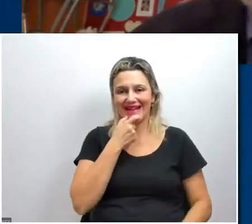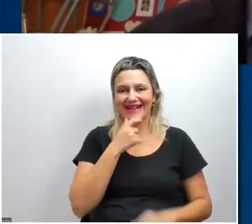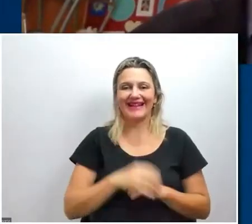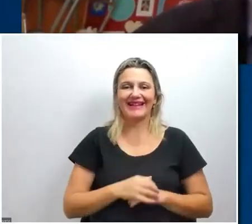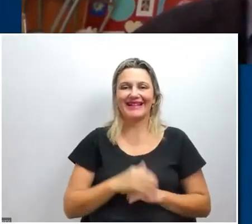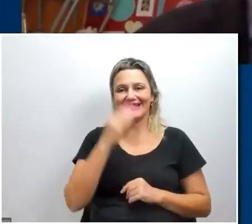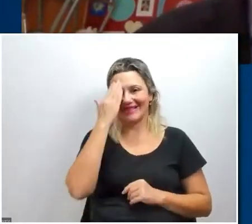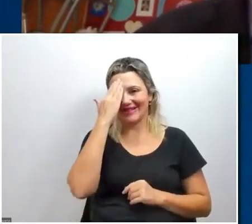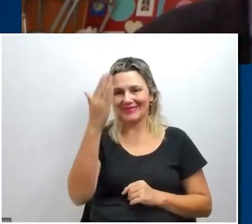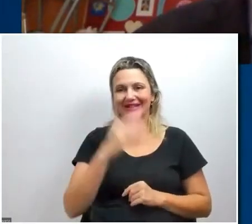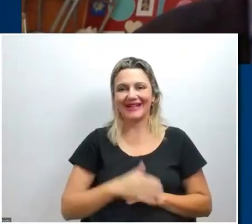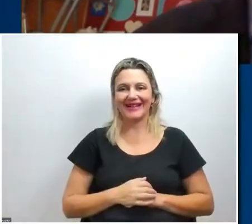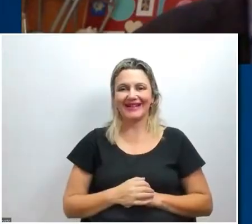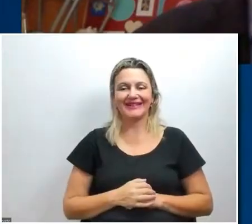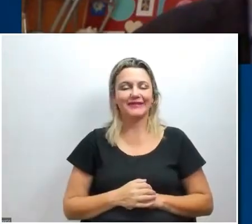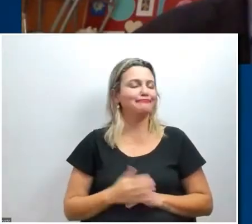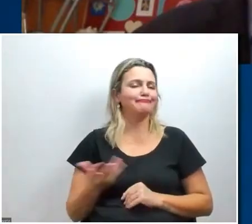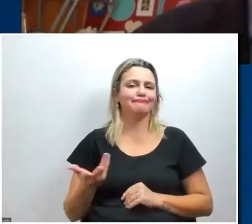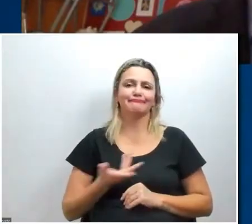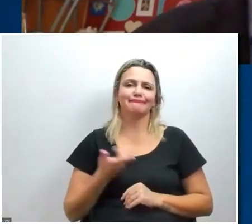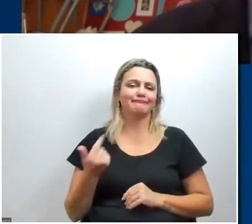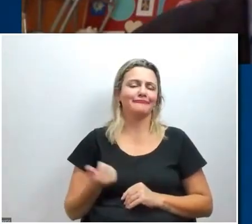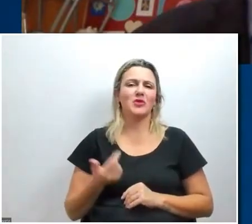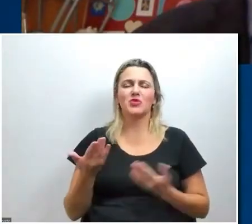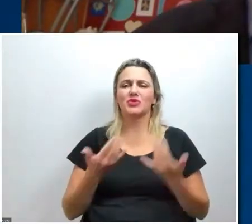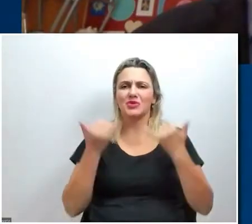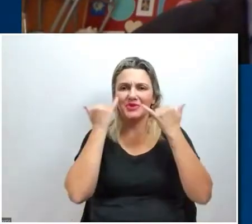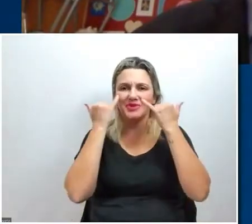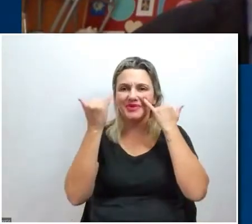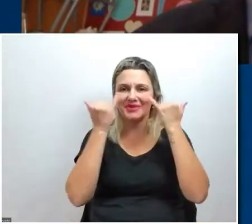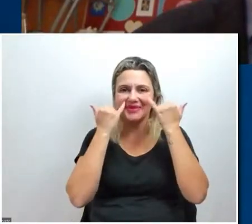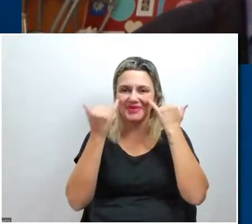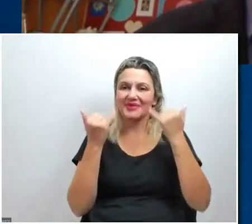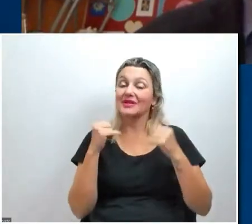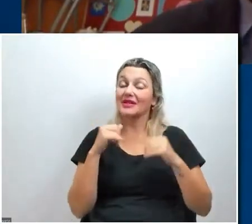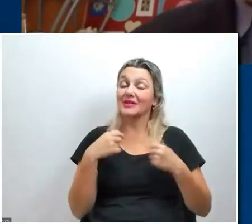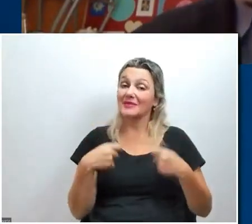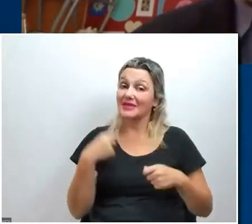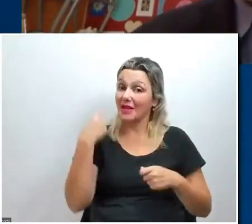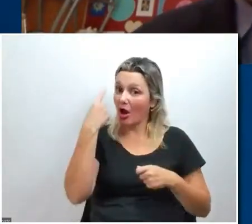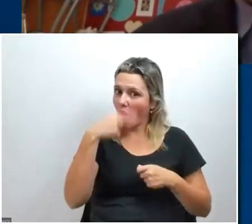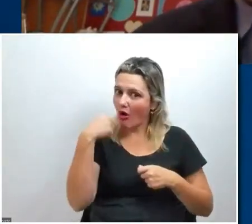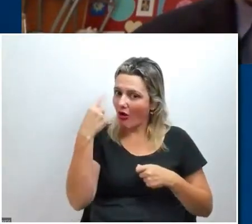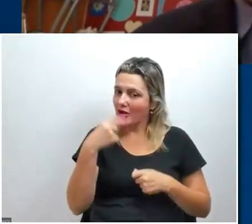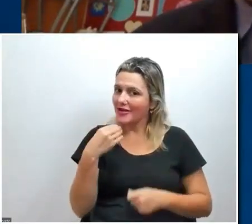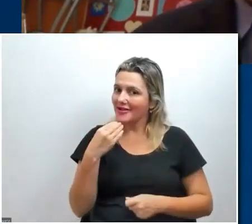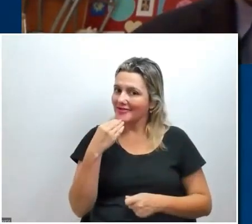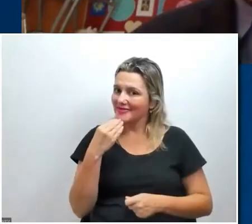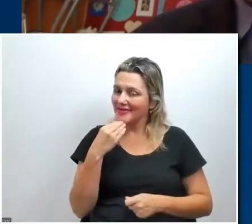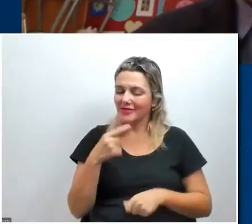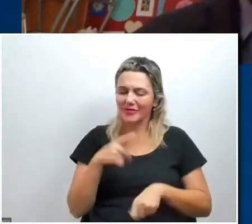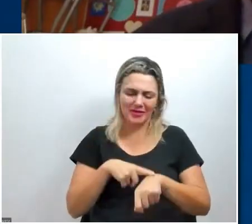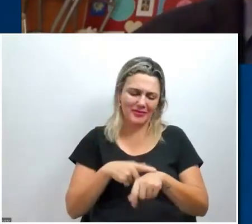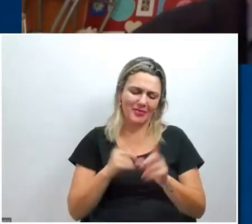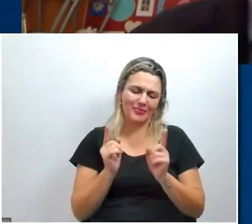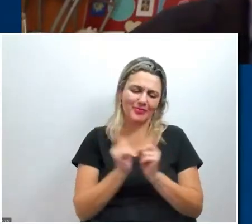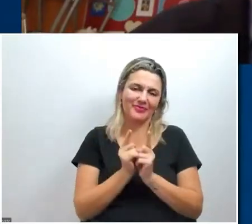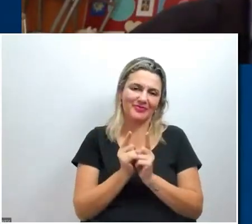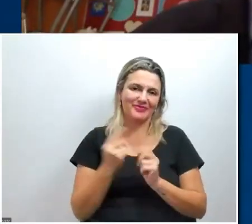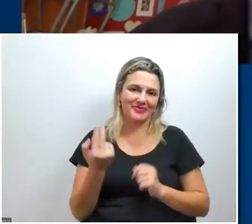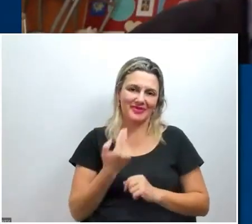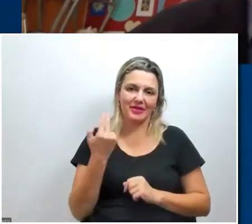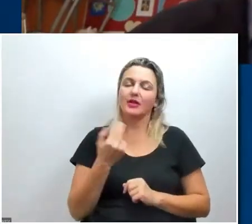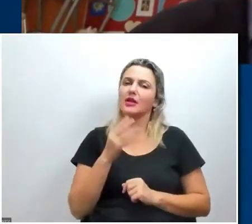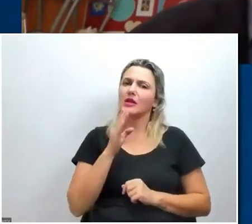Gadia. Que privilégio te ouvir. A gente tem que ficar horas, precisamos fazer muito mais disso, que esse tempinho só não é suficiente. Você tem muito conhecimento que a